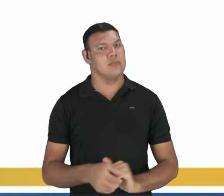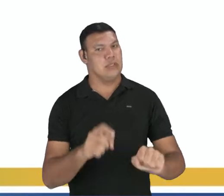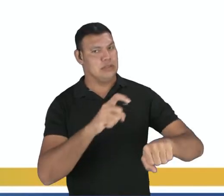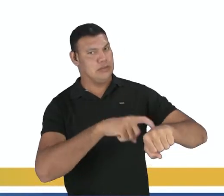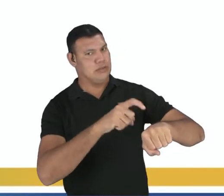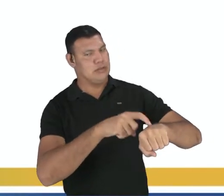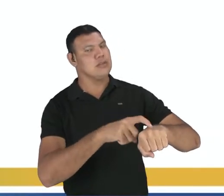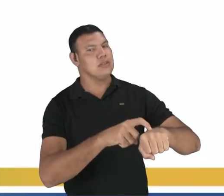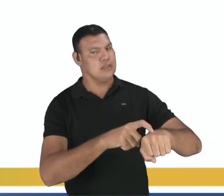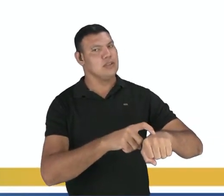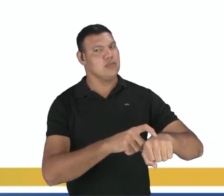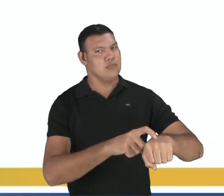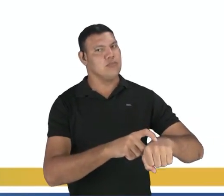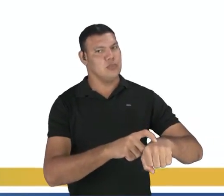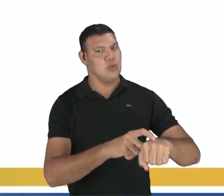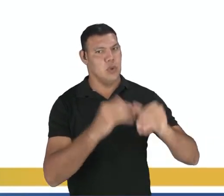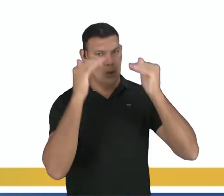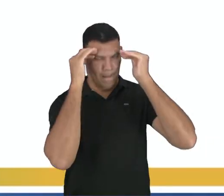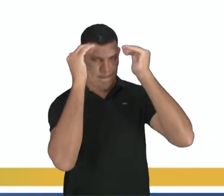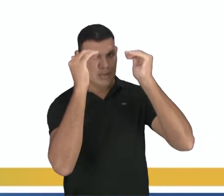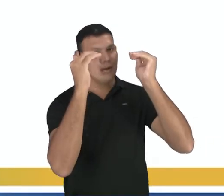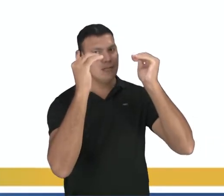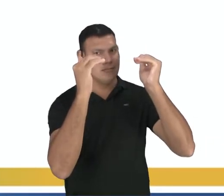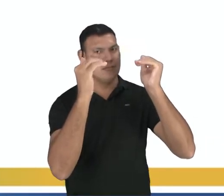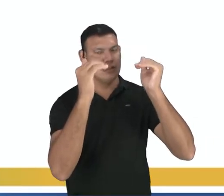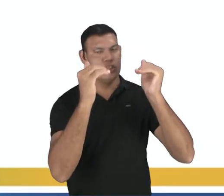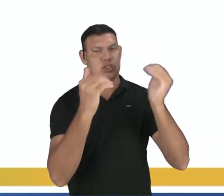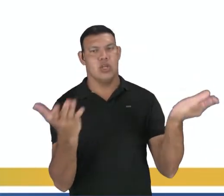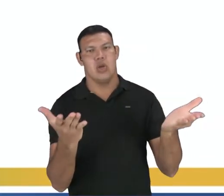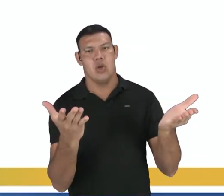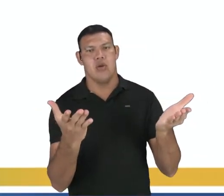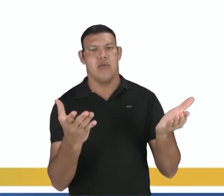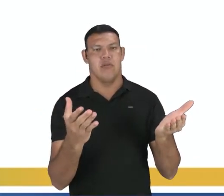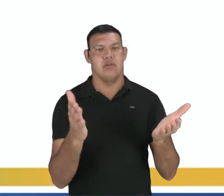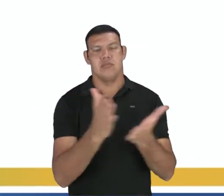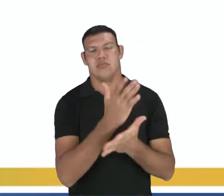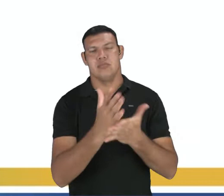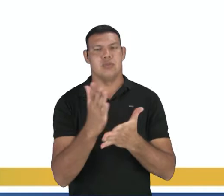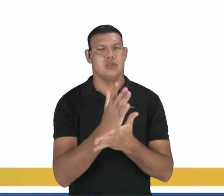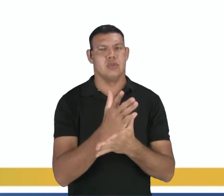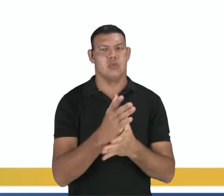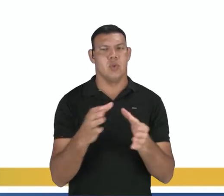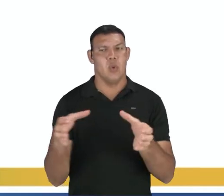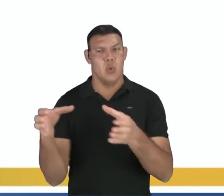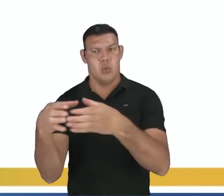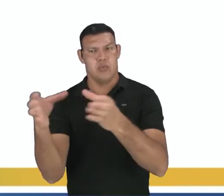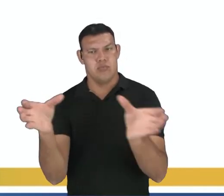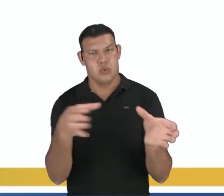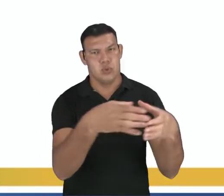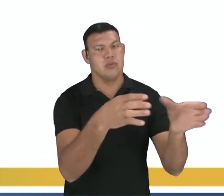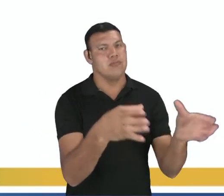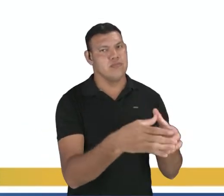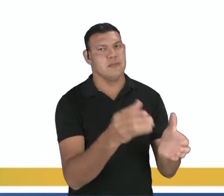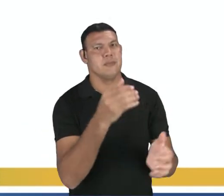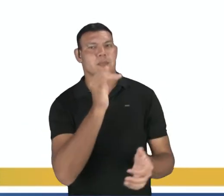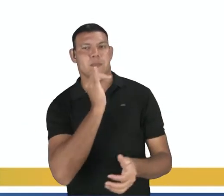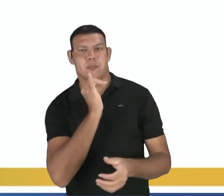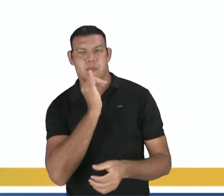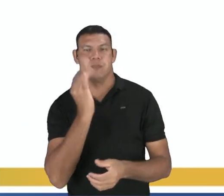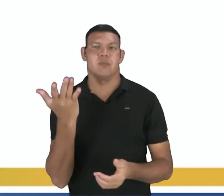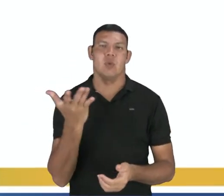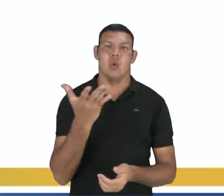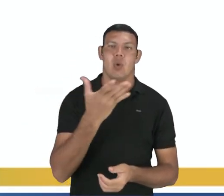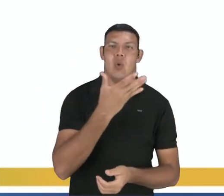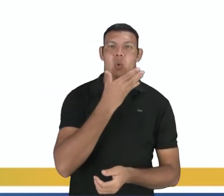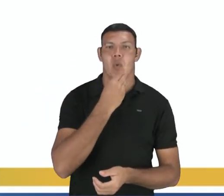seguiu algumas categorias, né, apenas homens, aí então depois ele veio censitário com relação à renda, somente as pessoas